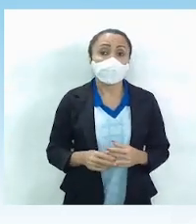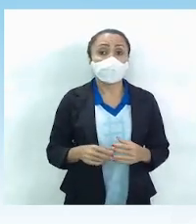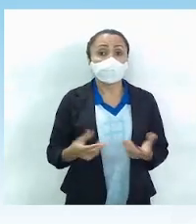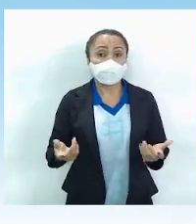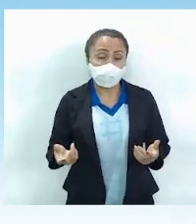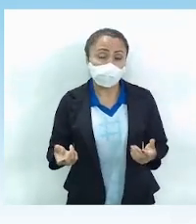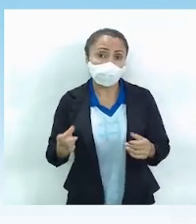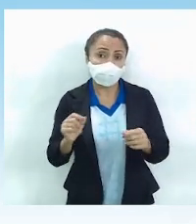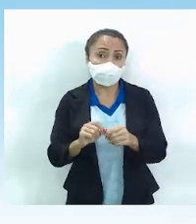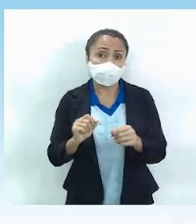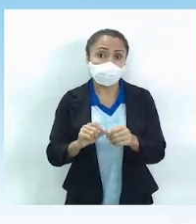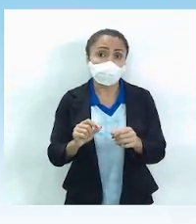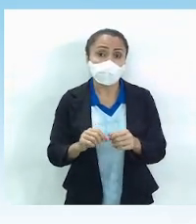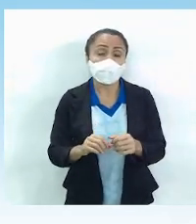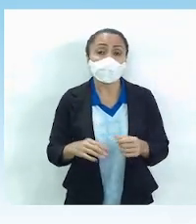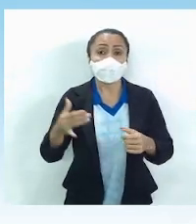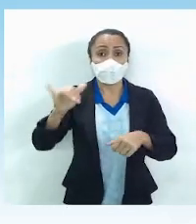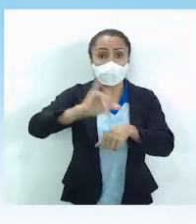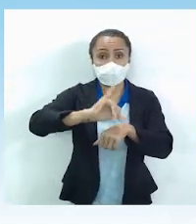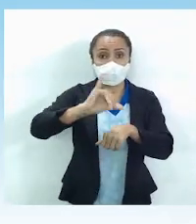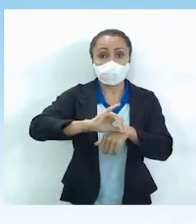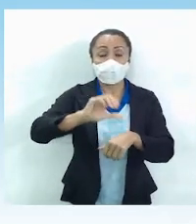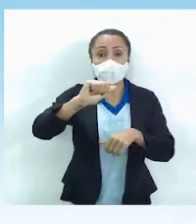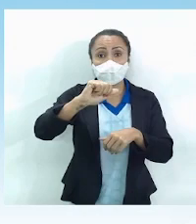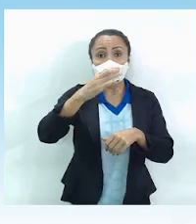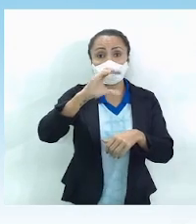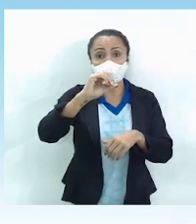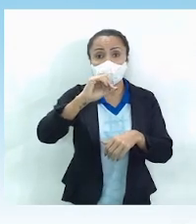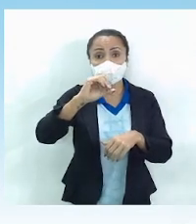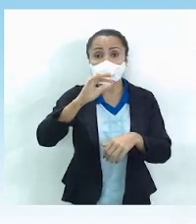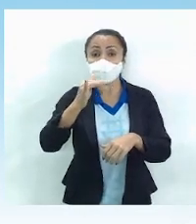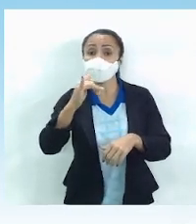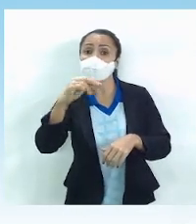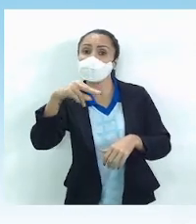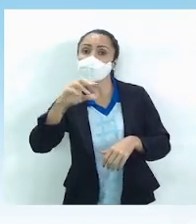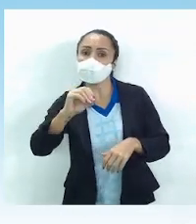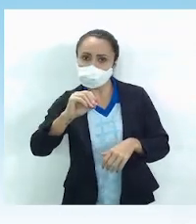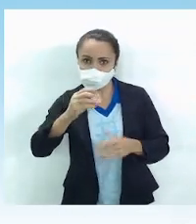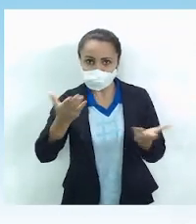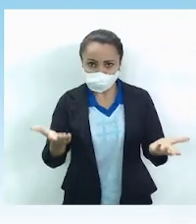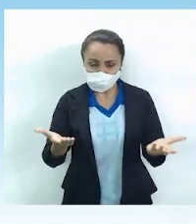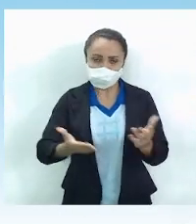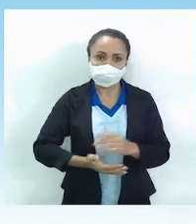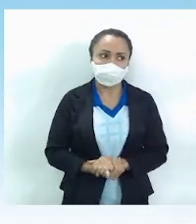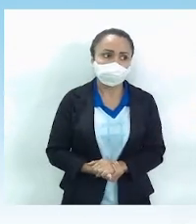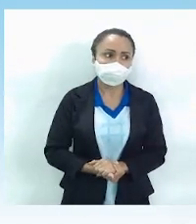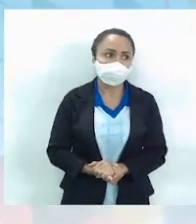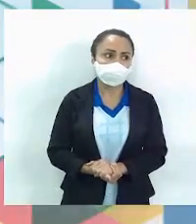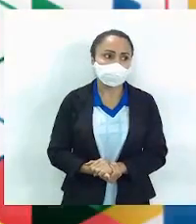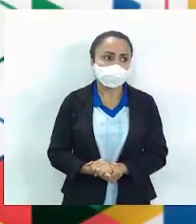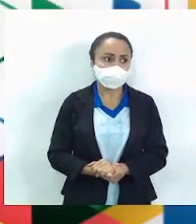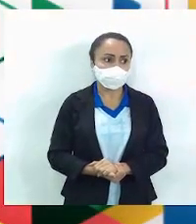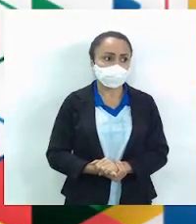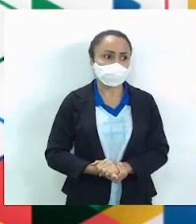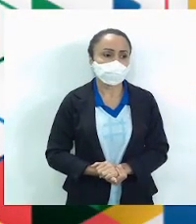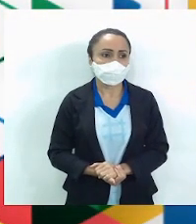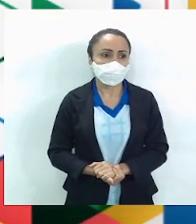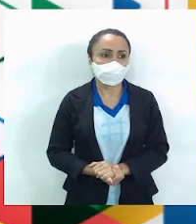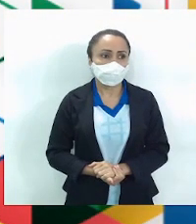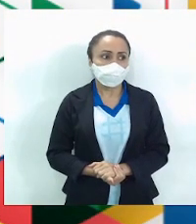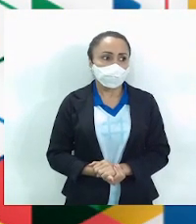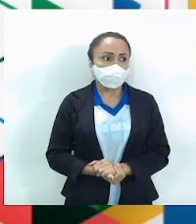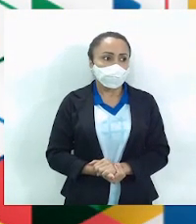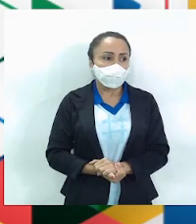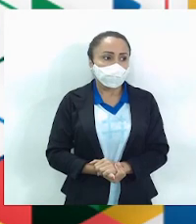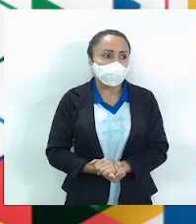o aço fino, não é? De alta resistência, ok? Muito